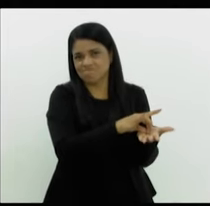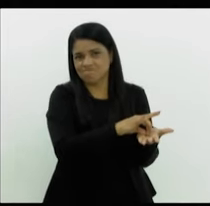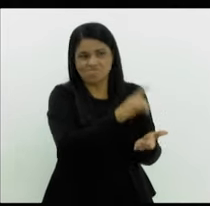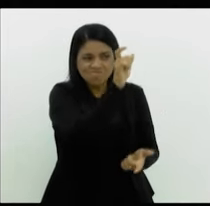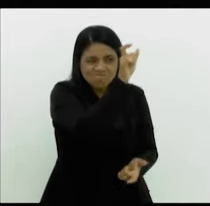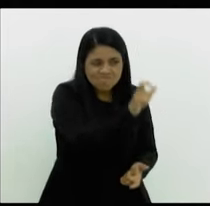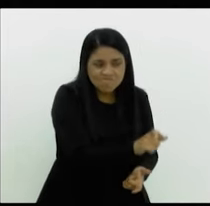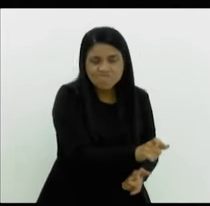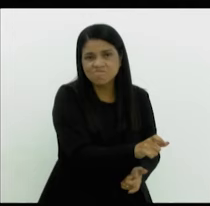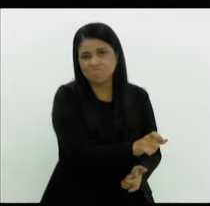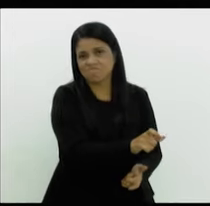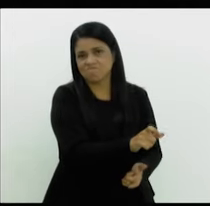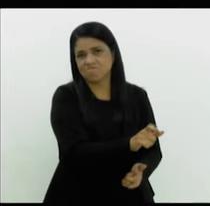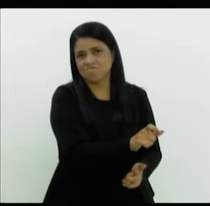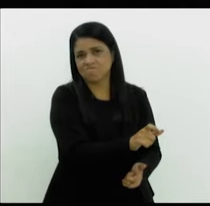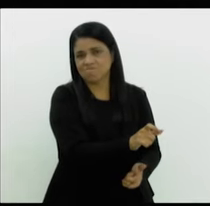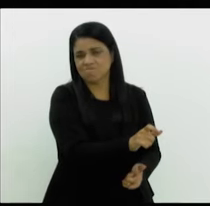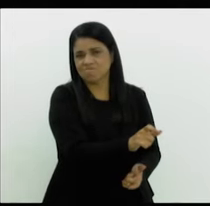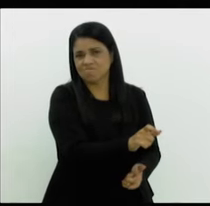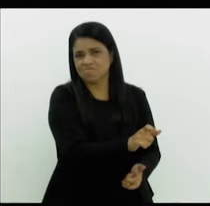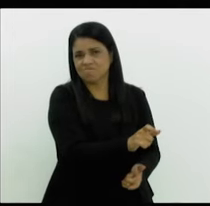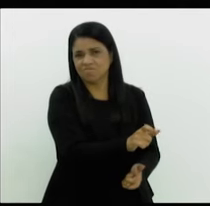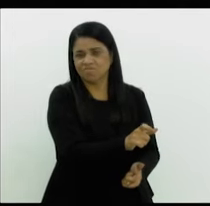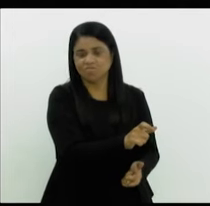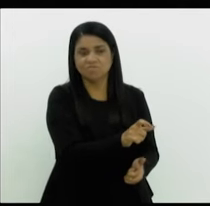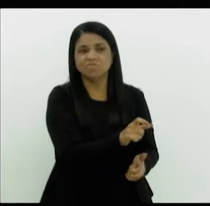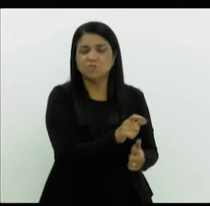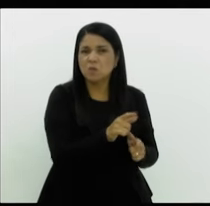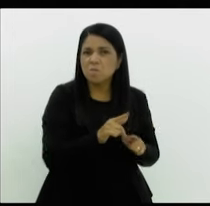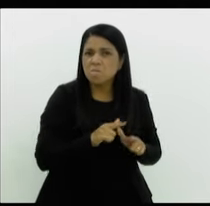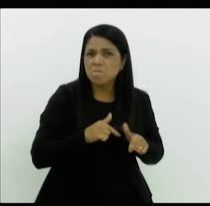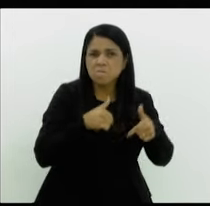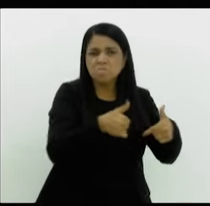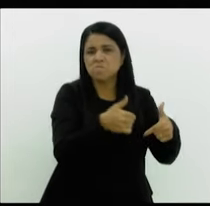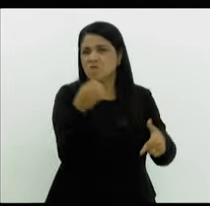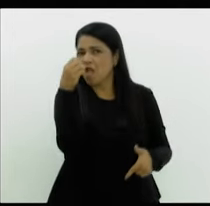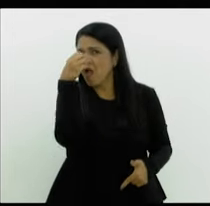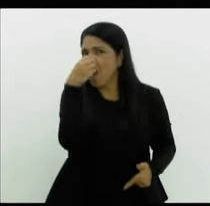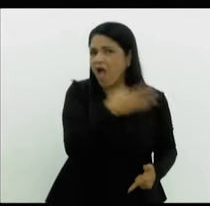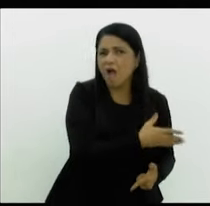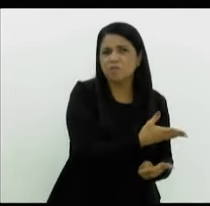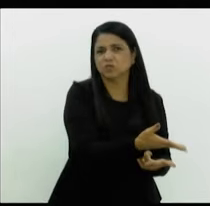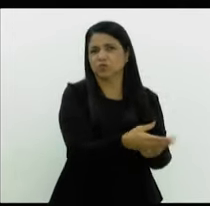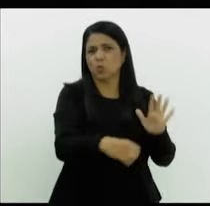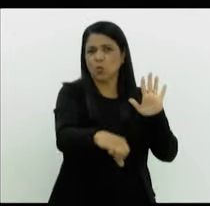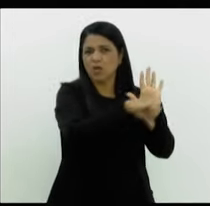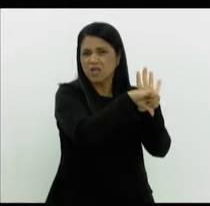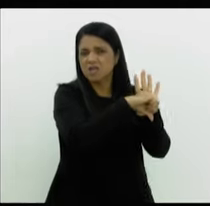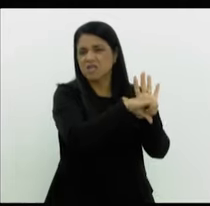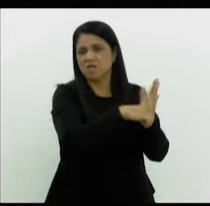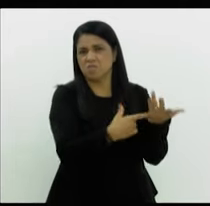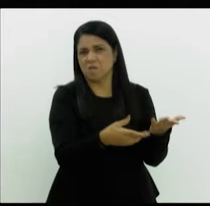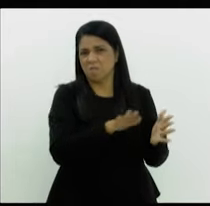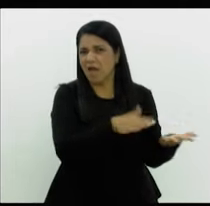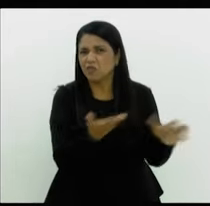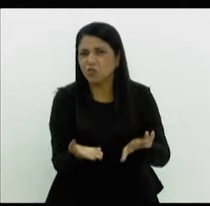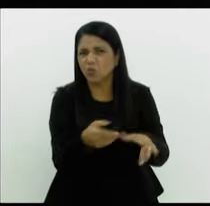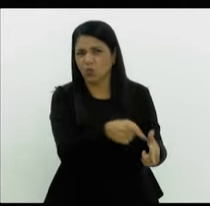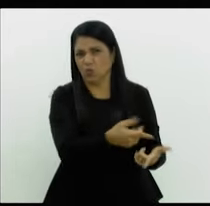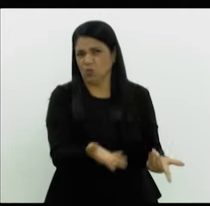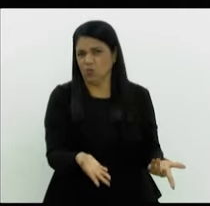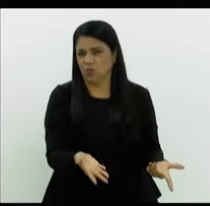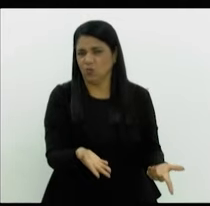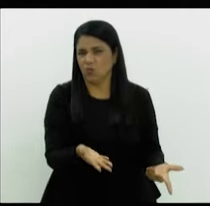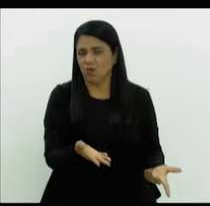longe demais nas suas atitudes. E isto não pode ser relativizado como o senhor